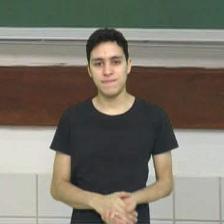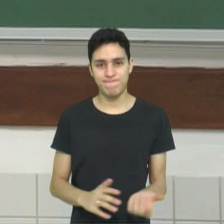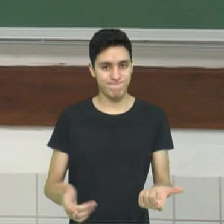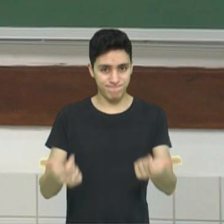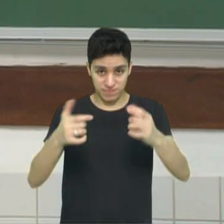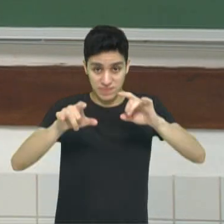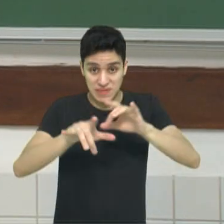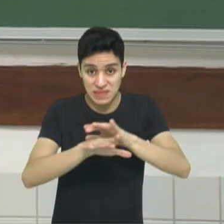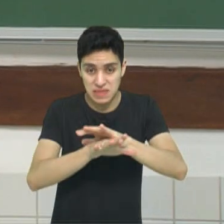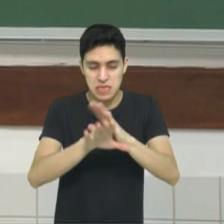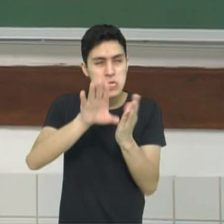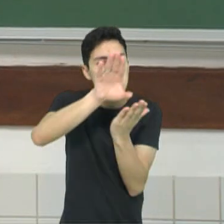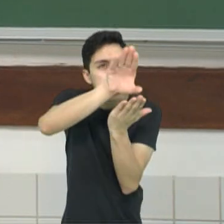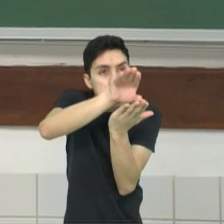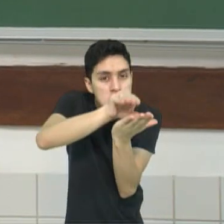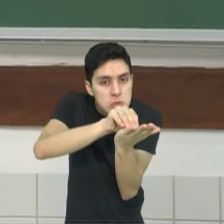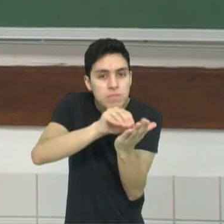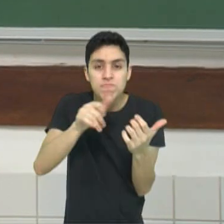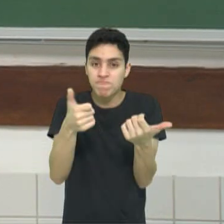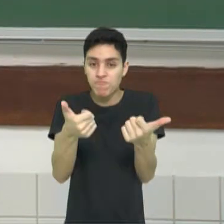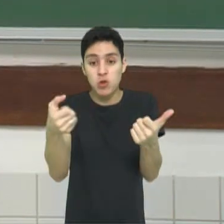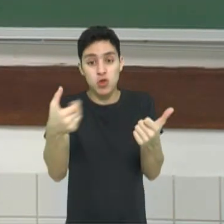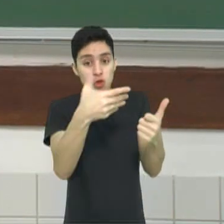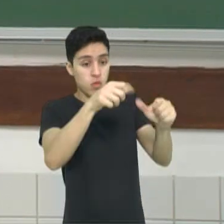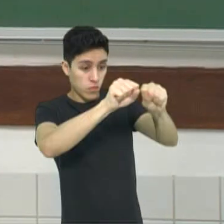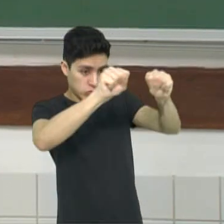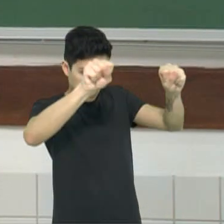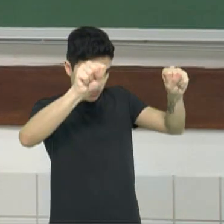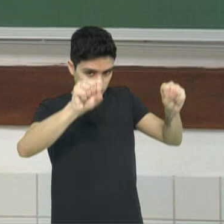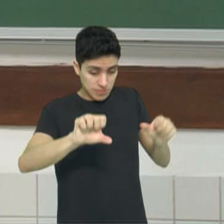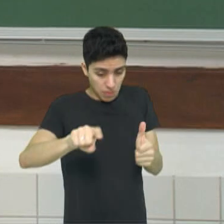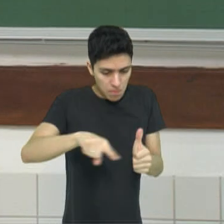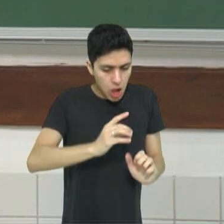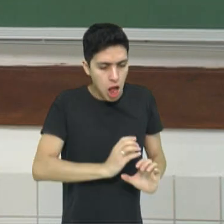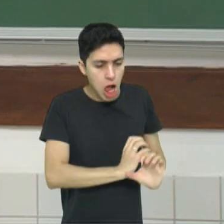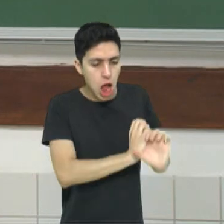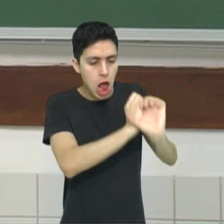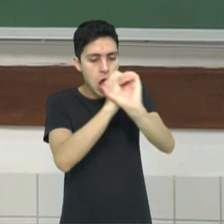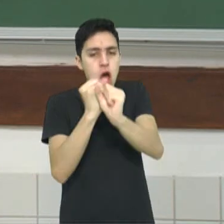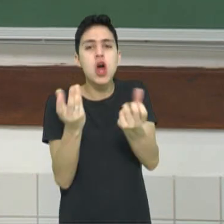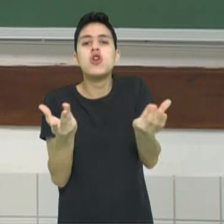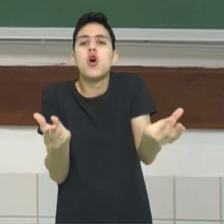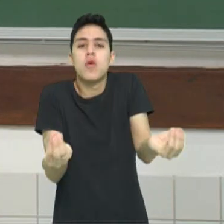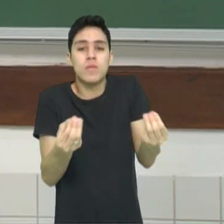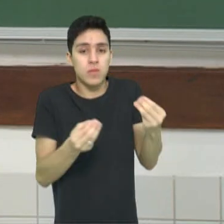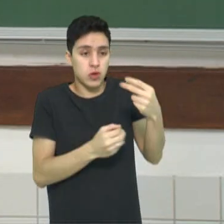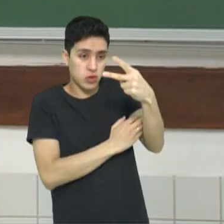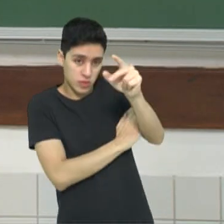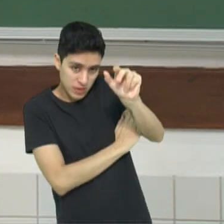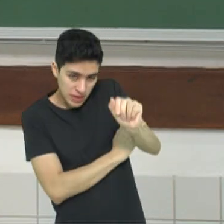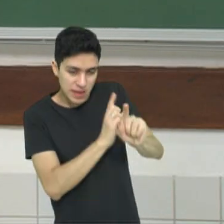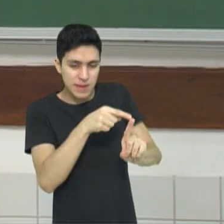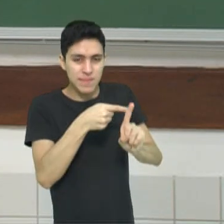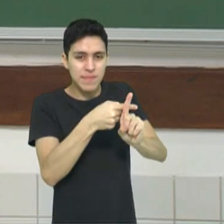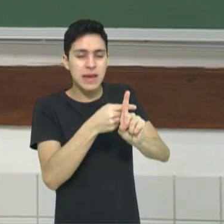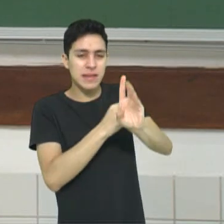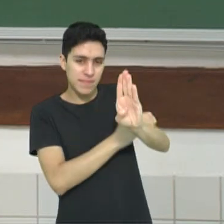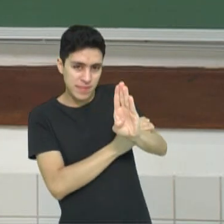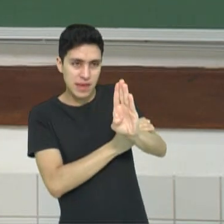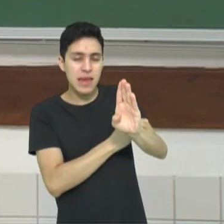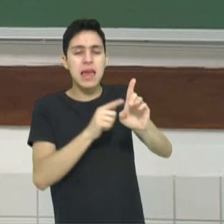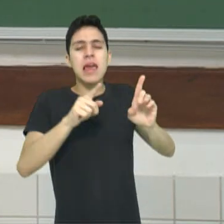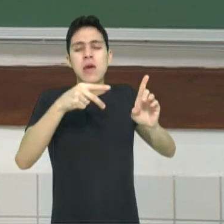Muito bem, copiado. Então, o nosso novo sistema, a primeira equação vai ficar 2a mais b igual a